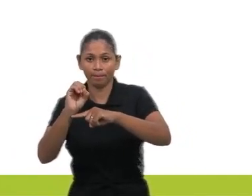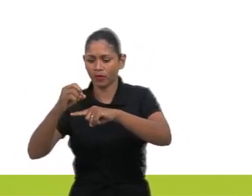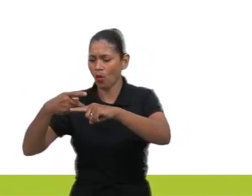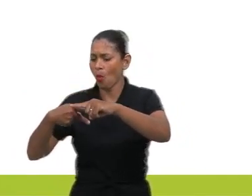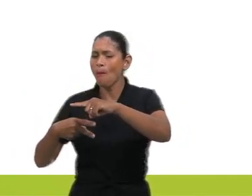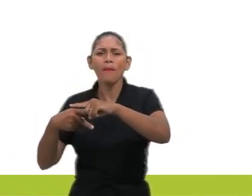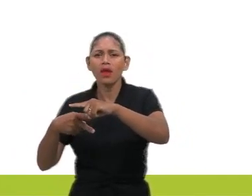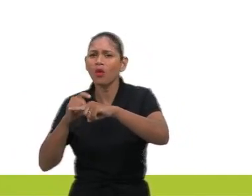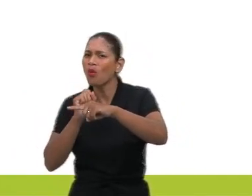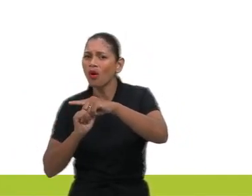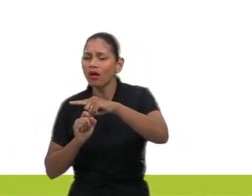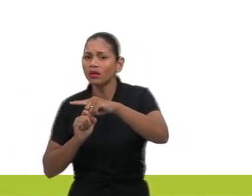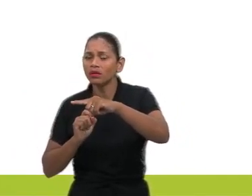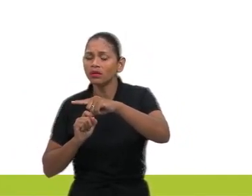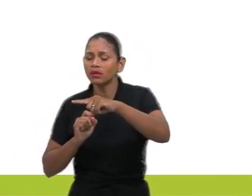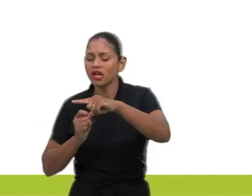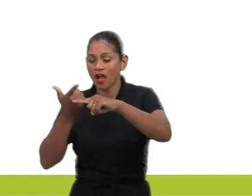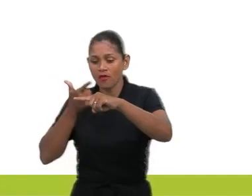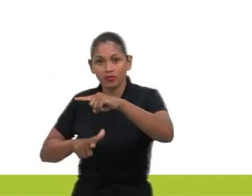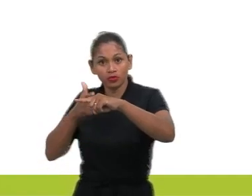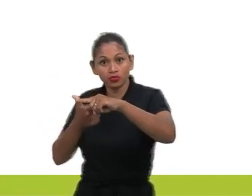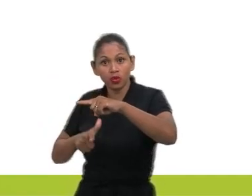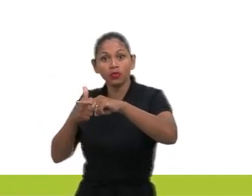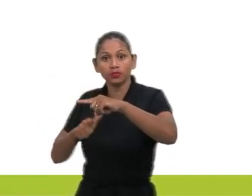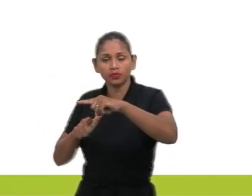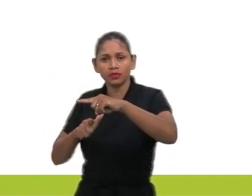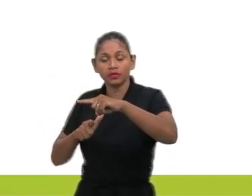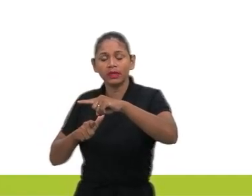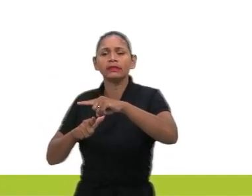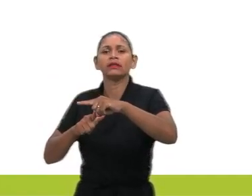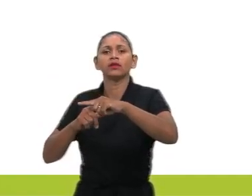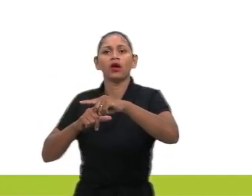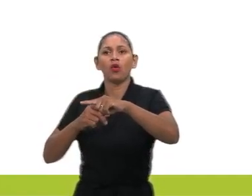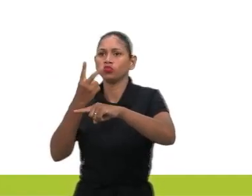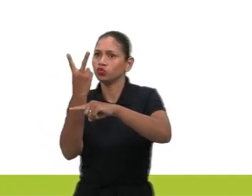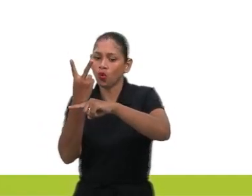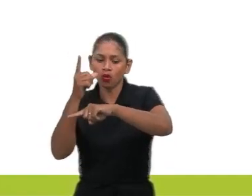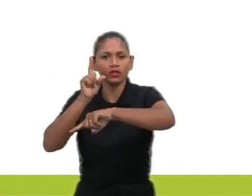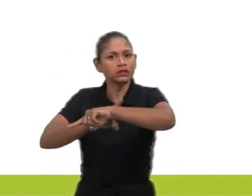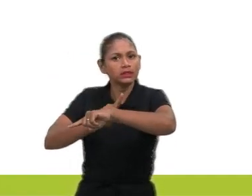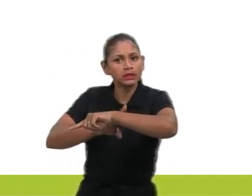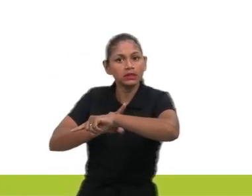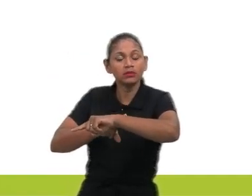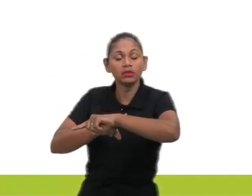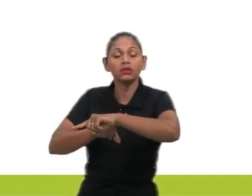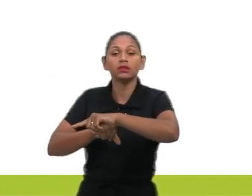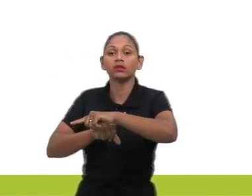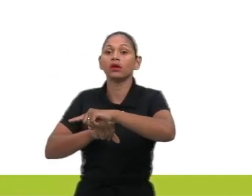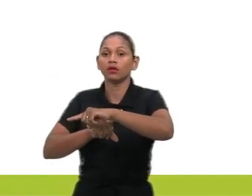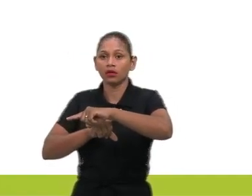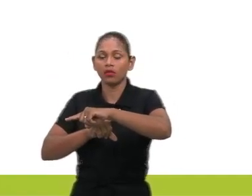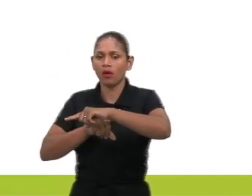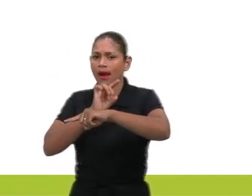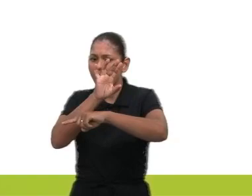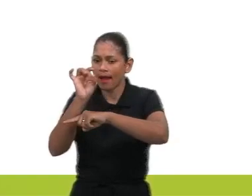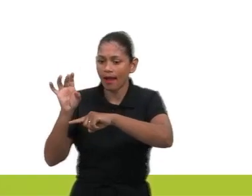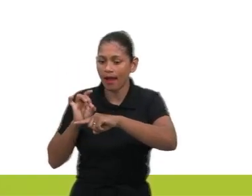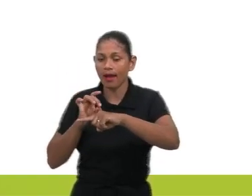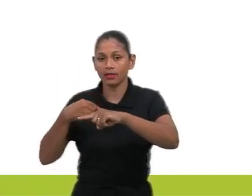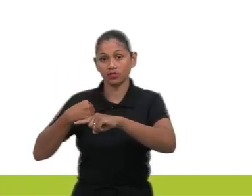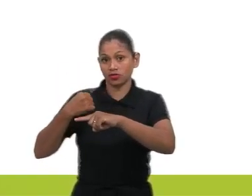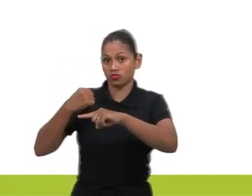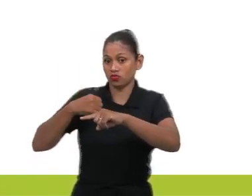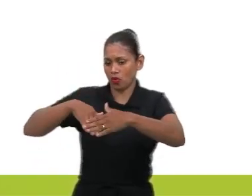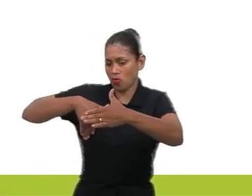o quê? É a quantidade de repetições. Se vai haver 2 turnos, então cada time vai jogar com o outro 2 vezes. Então, vou ter o